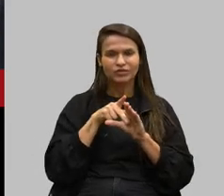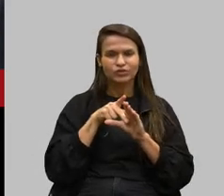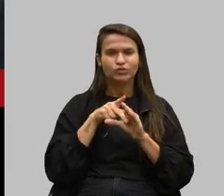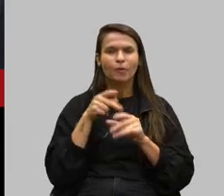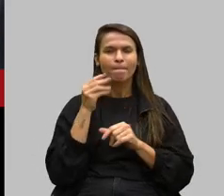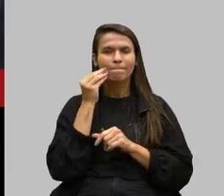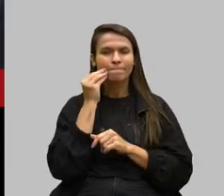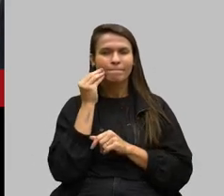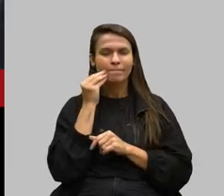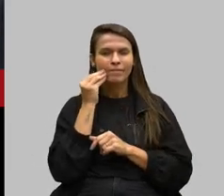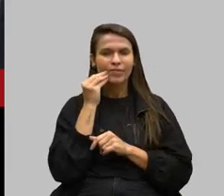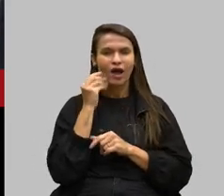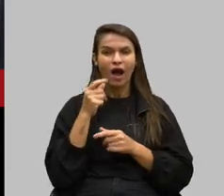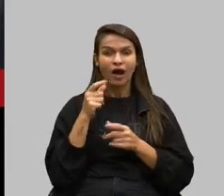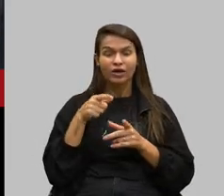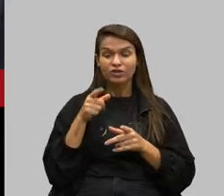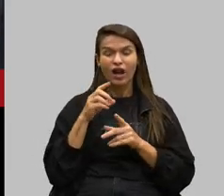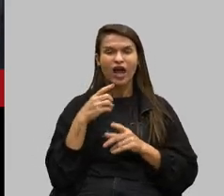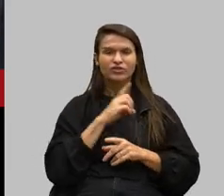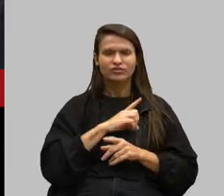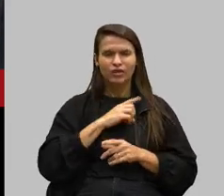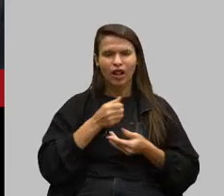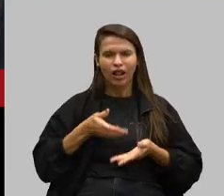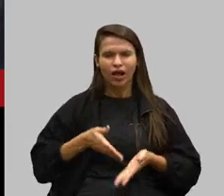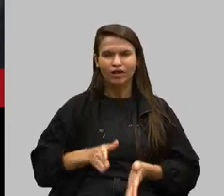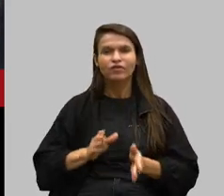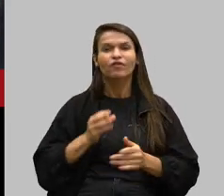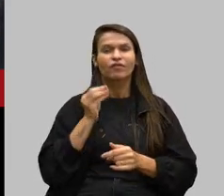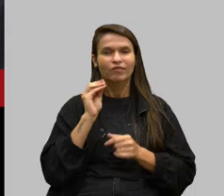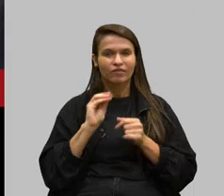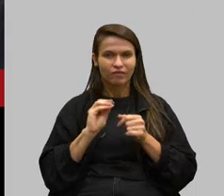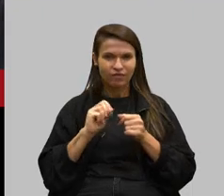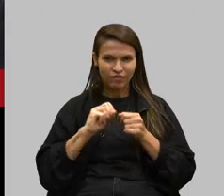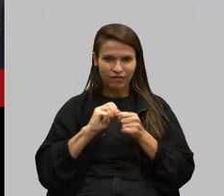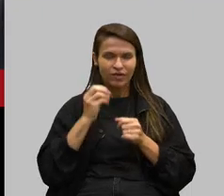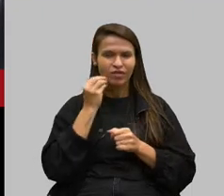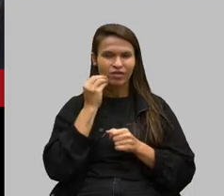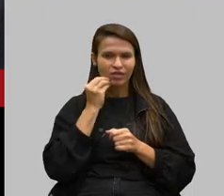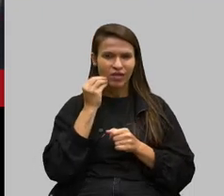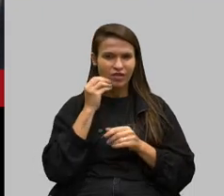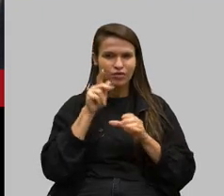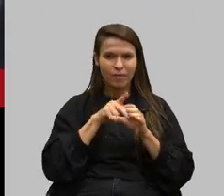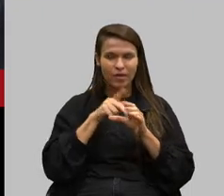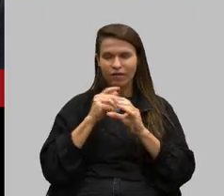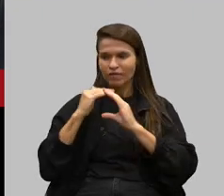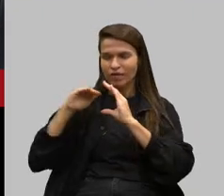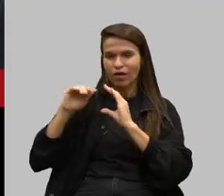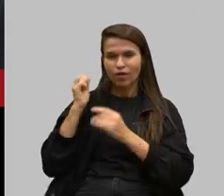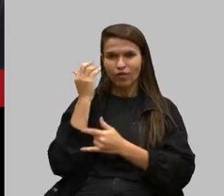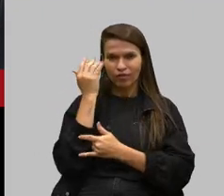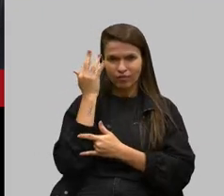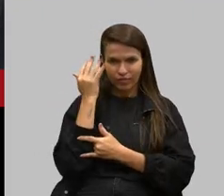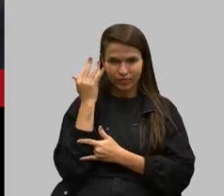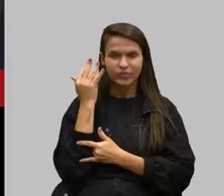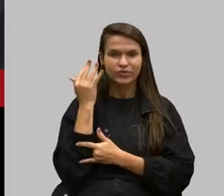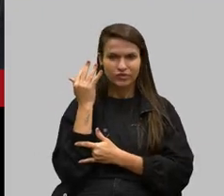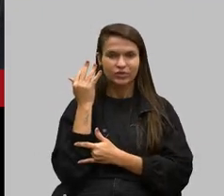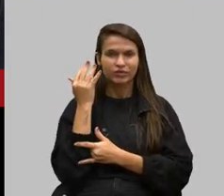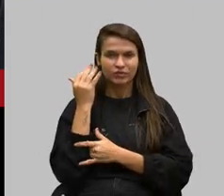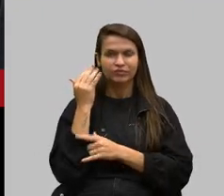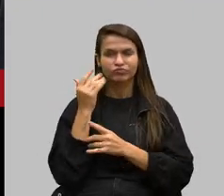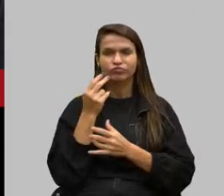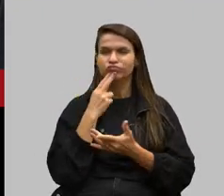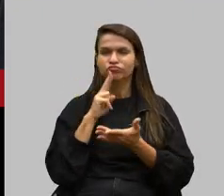atrofia muscular espinhal foi feito o teste do pezinho enviado aqui para ufm Geno no pad né via